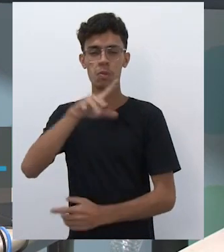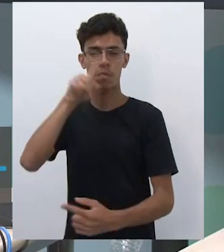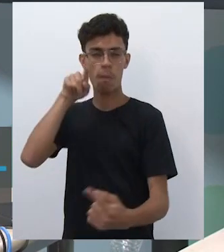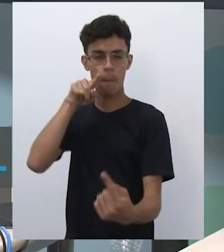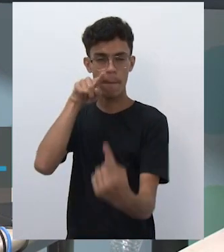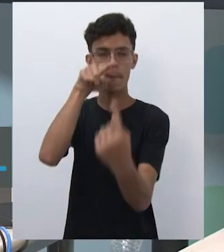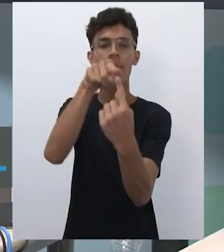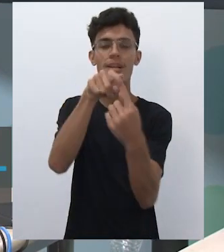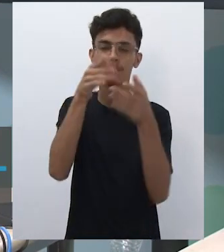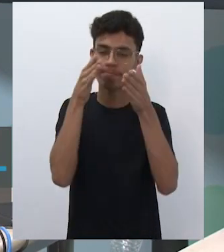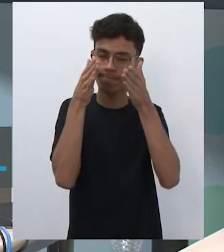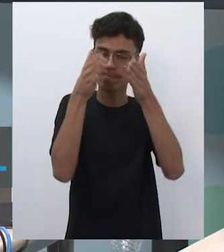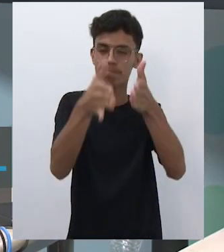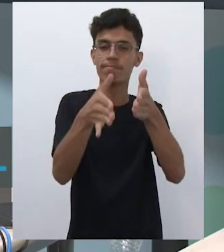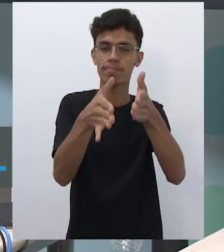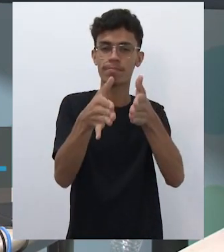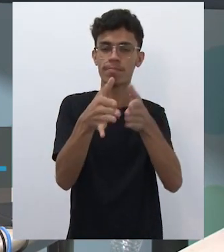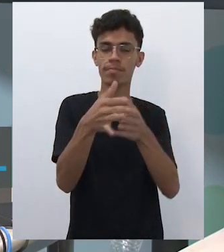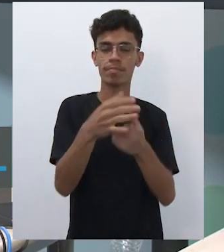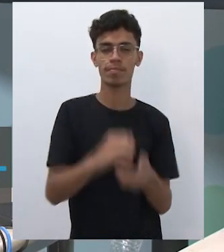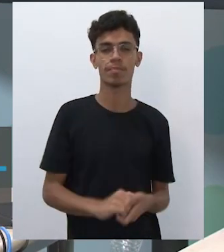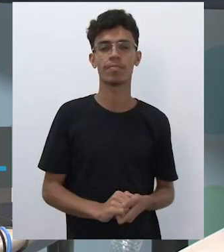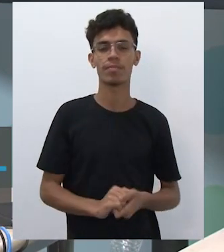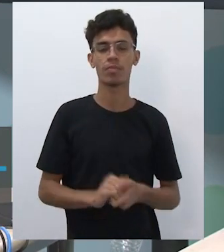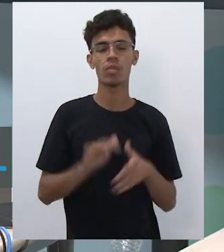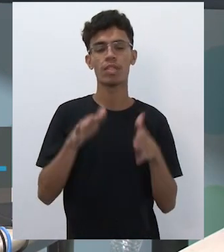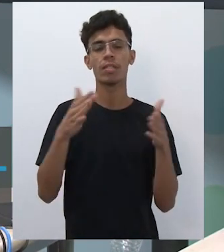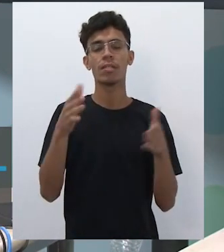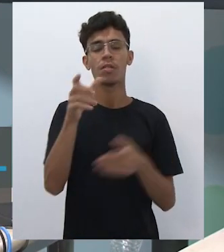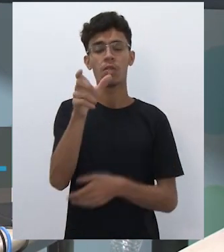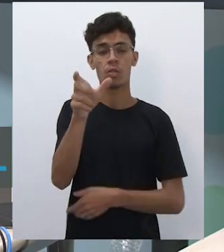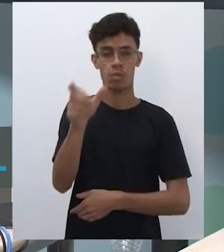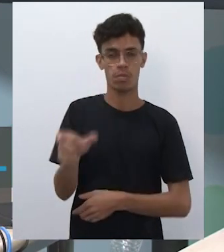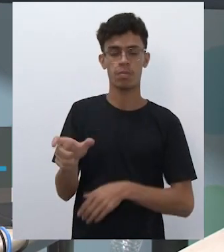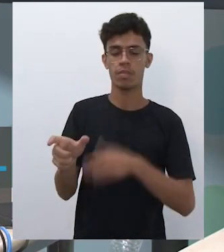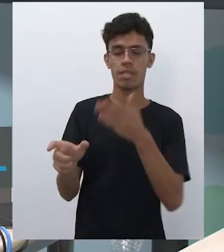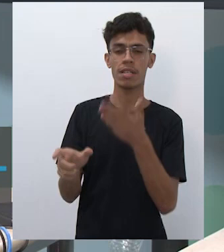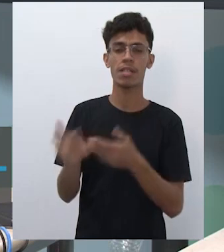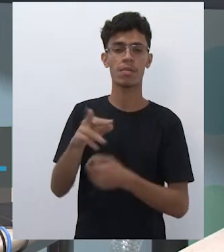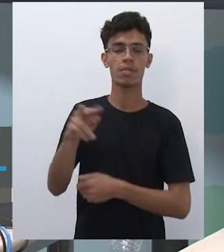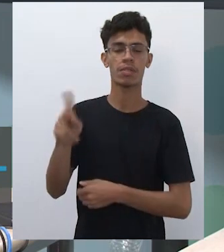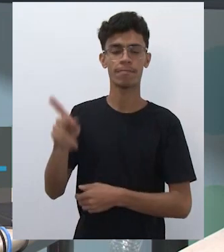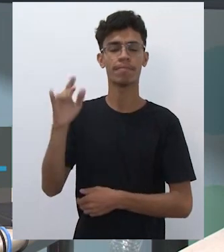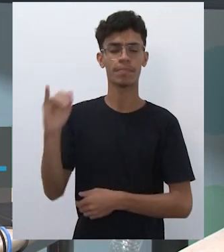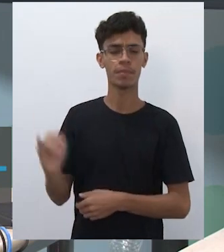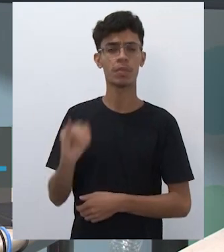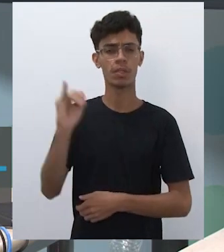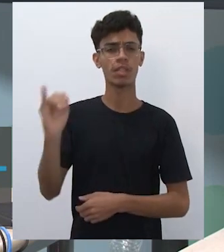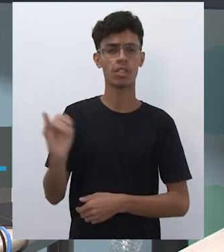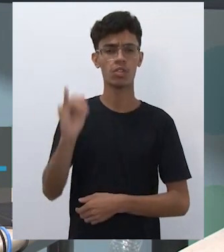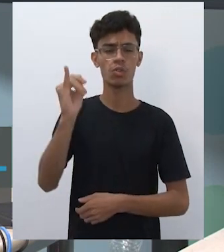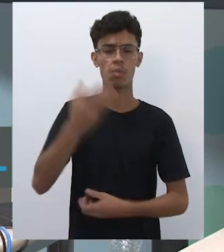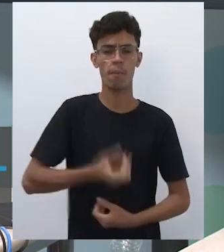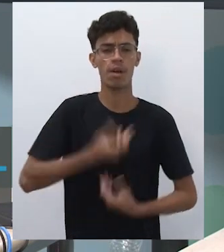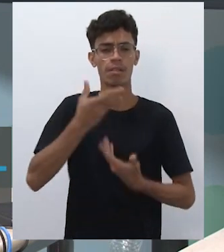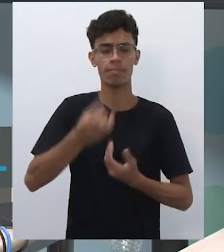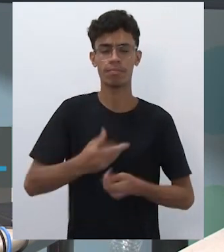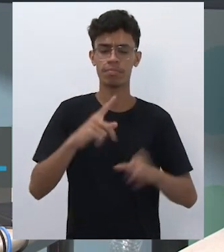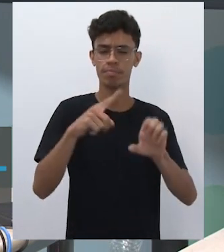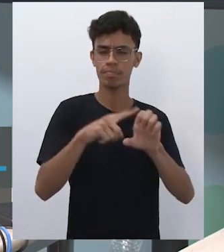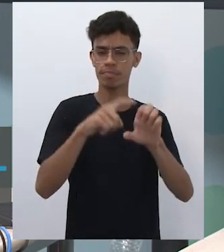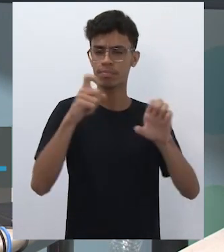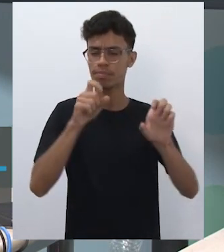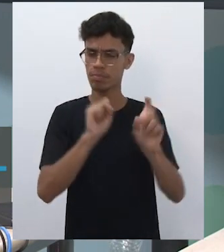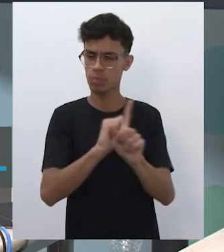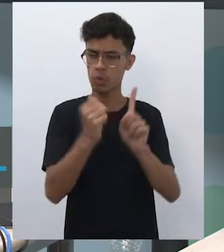para o mesmo resultado. Então, isso que o professor Anderson trouxe é importante, porque assim, o empreender social não é